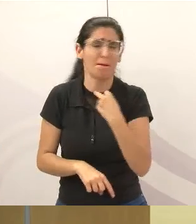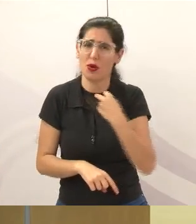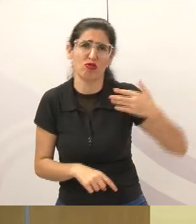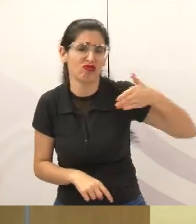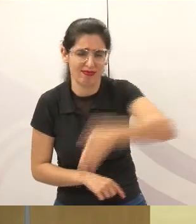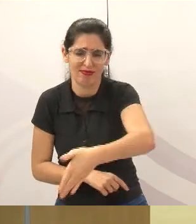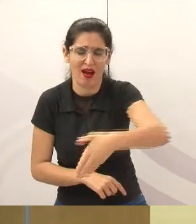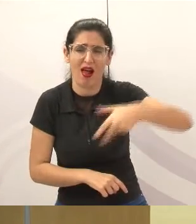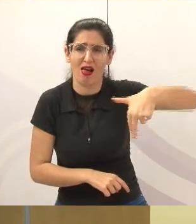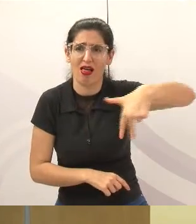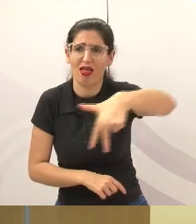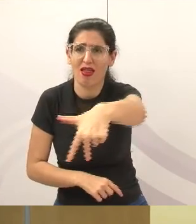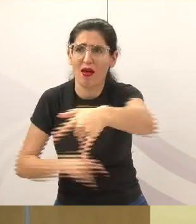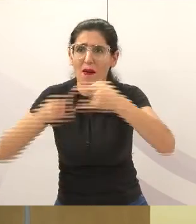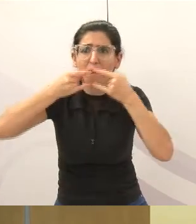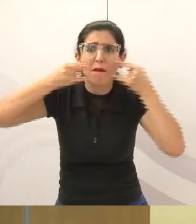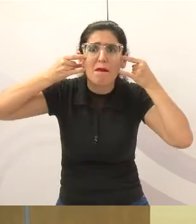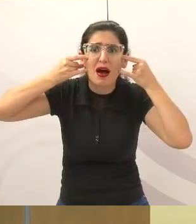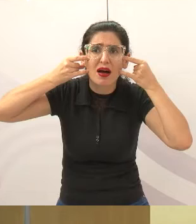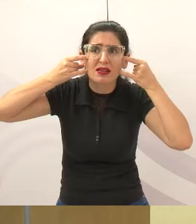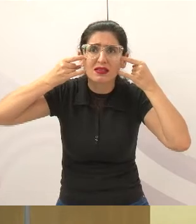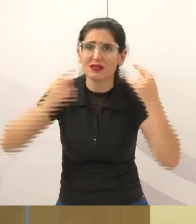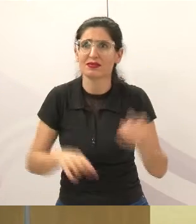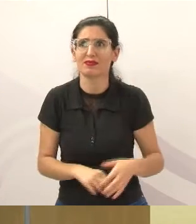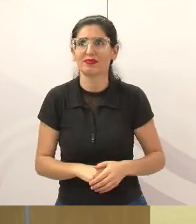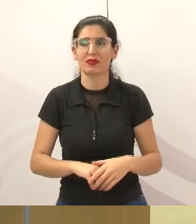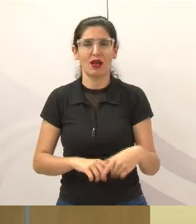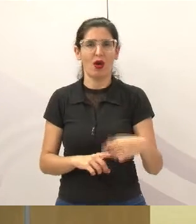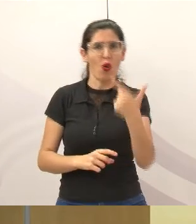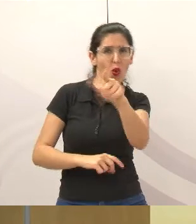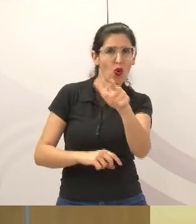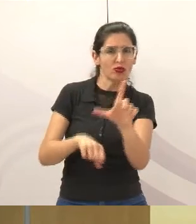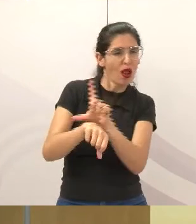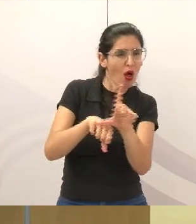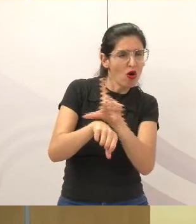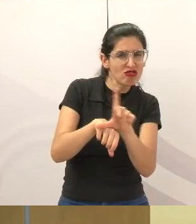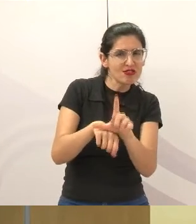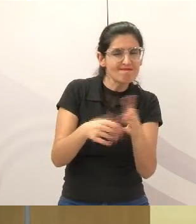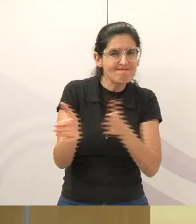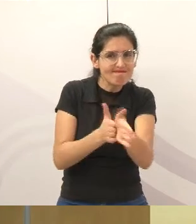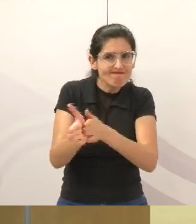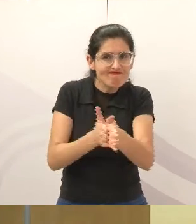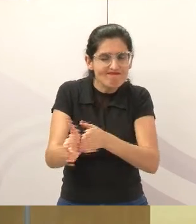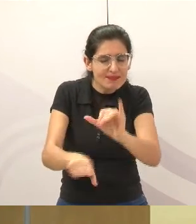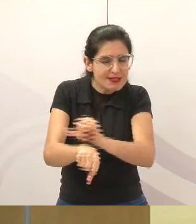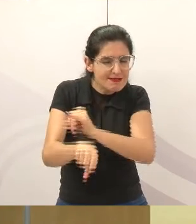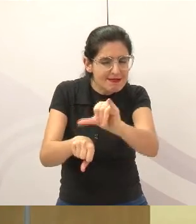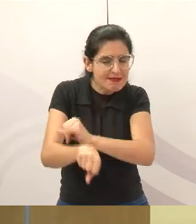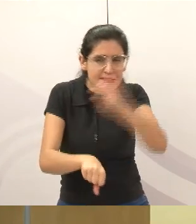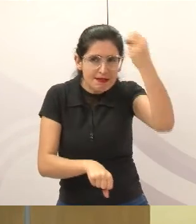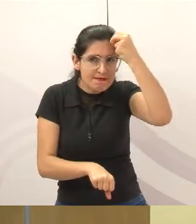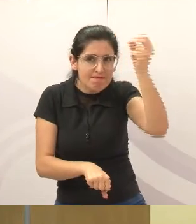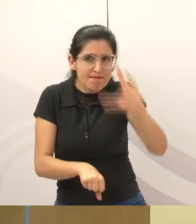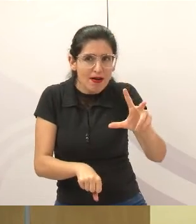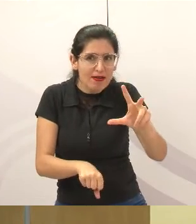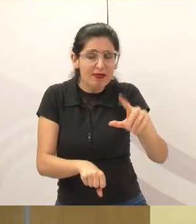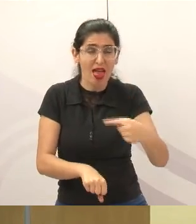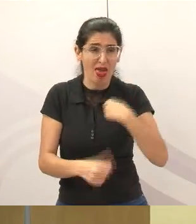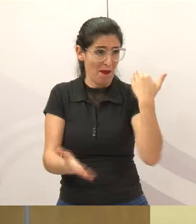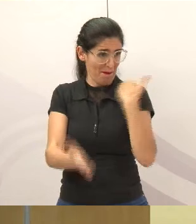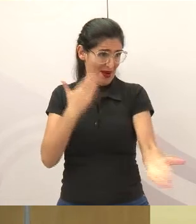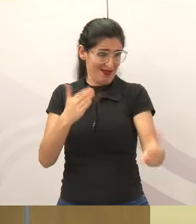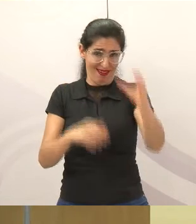lado, o camarada esperto fala: não vou perder o cliente, entra aqui. Por mais que haja